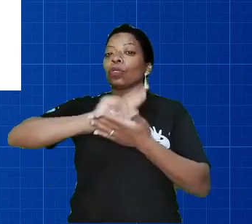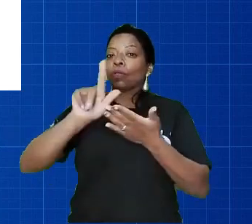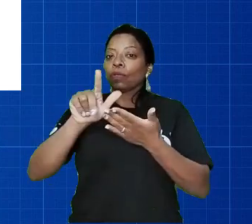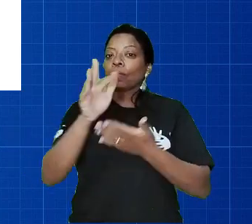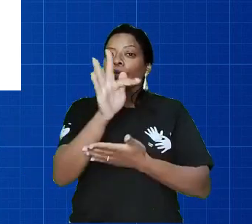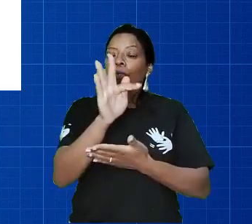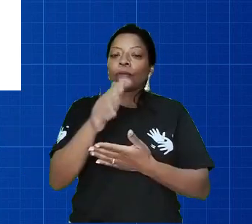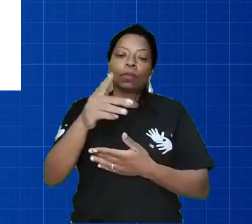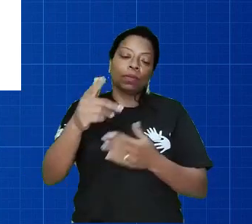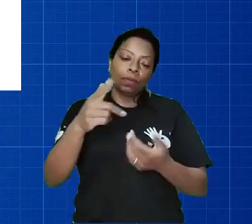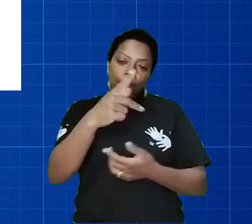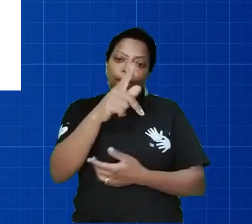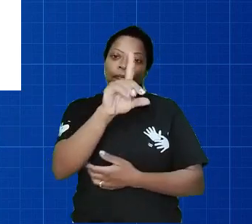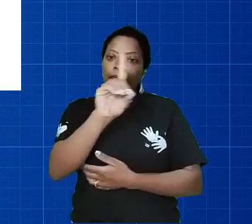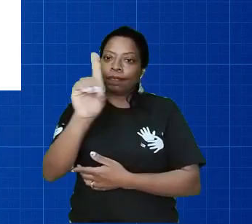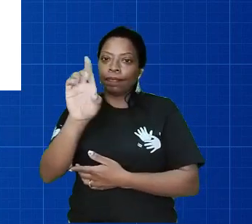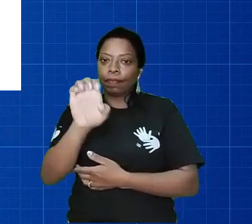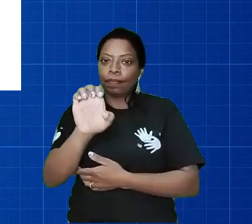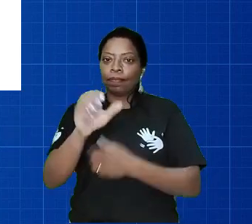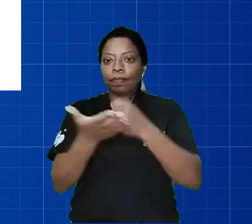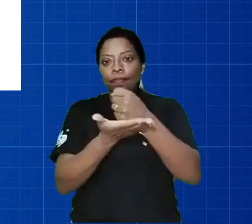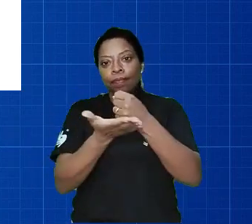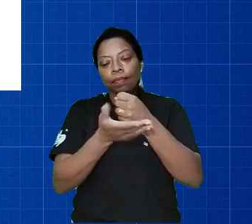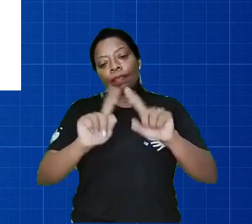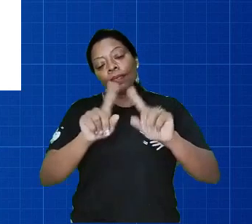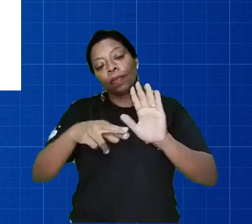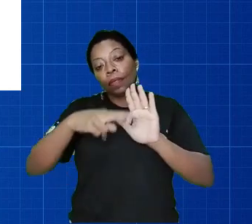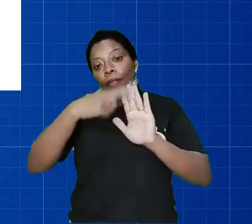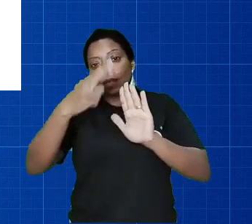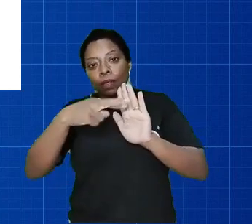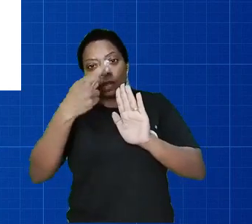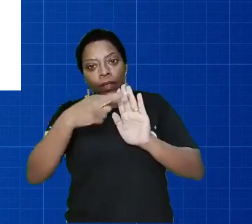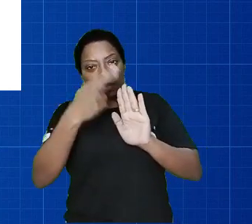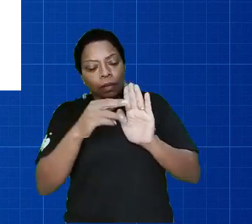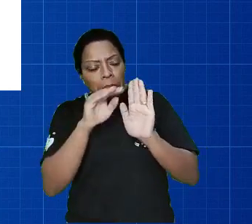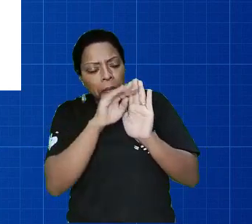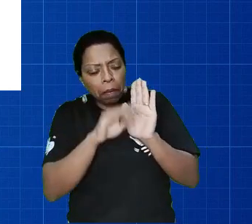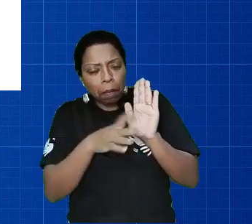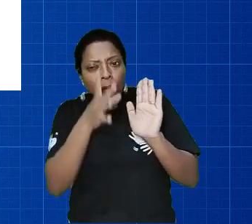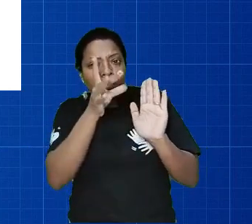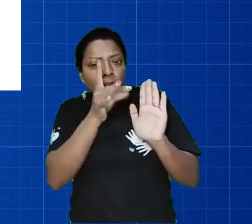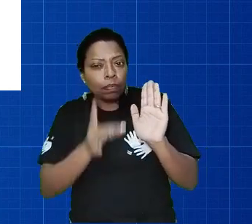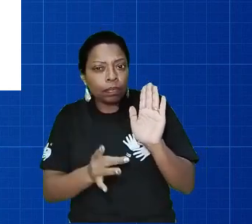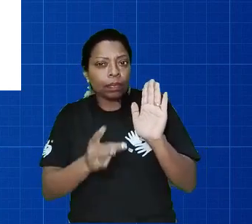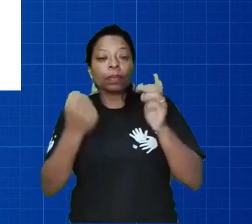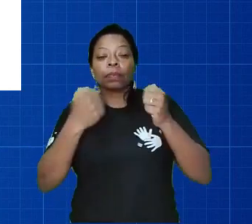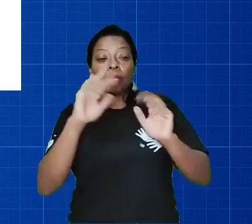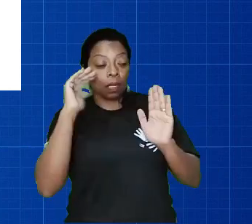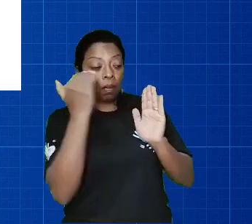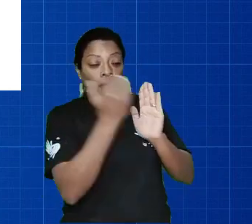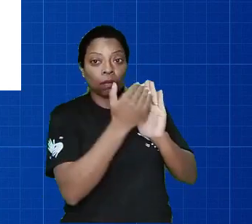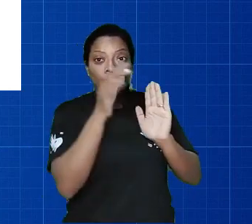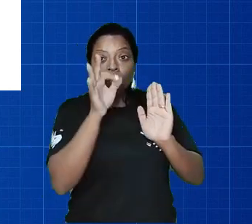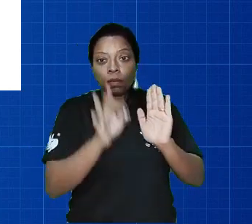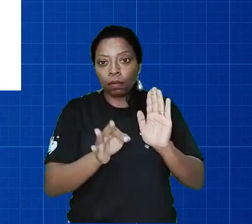do PDDE básico. Essas resoluções, como elas são bem específicas, elas devem ser